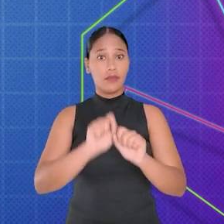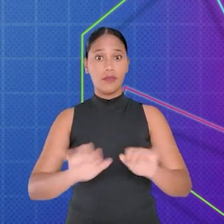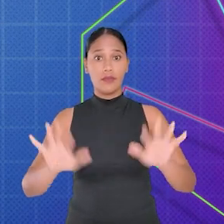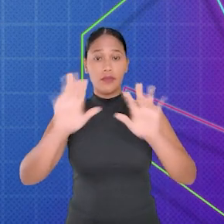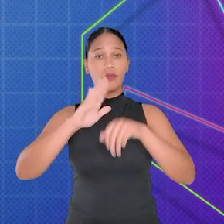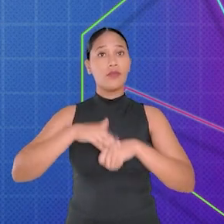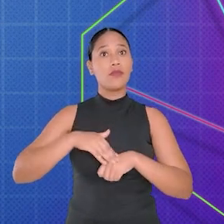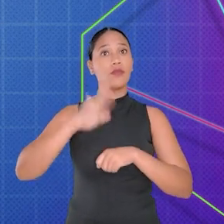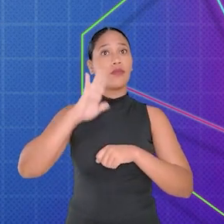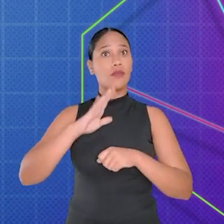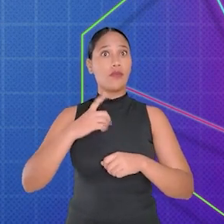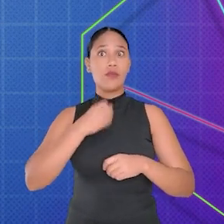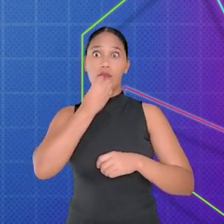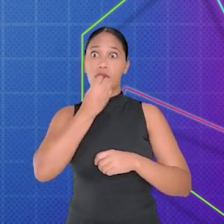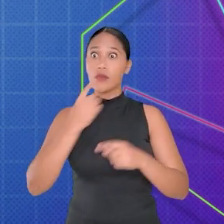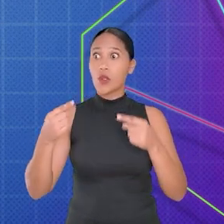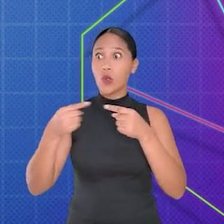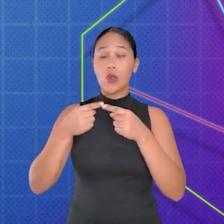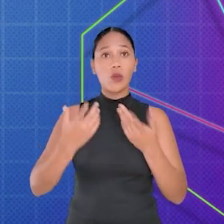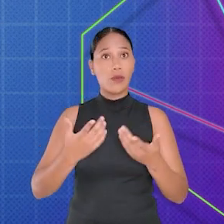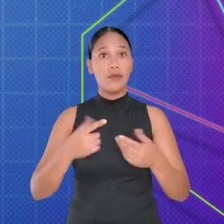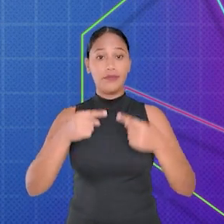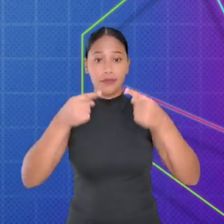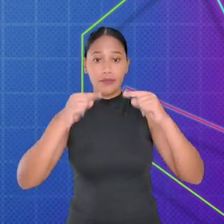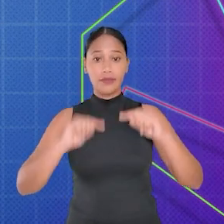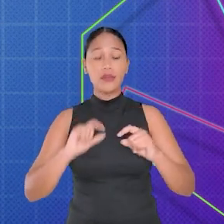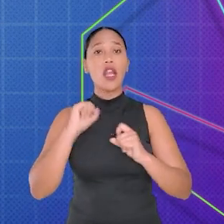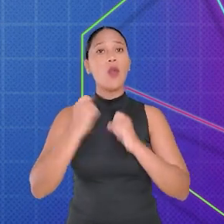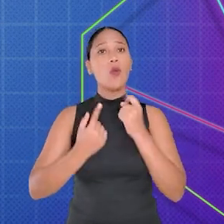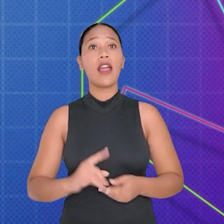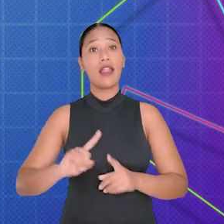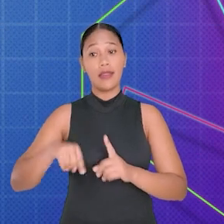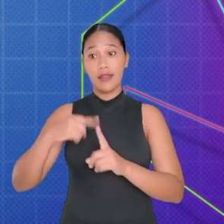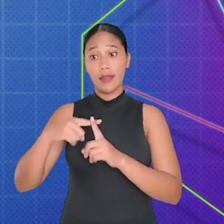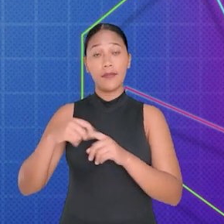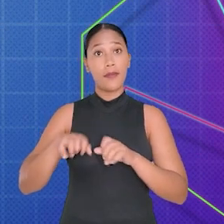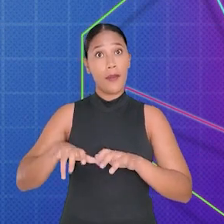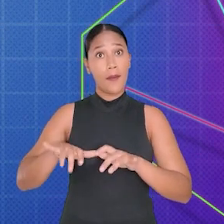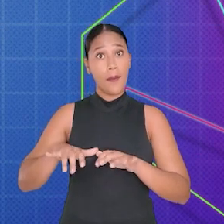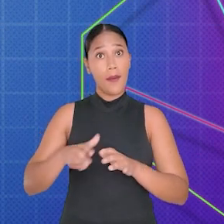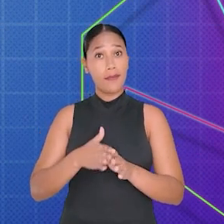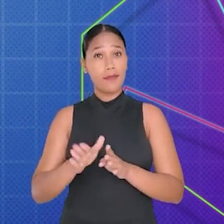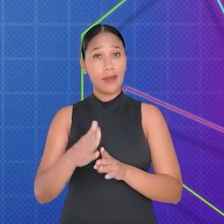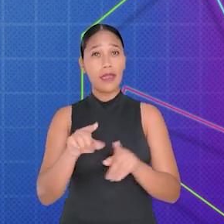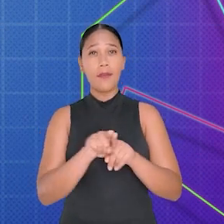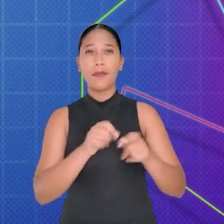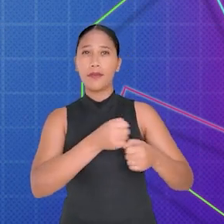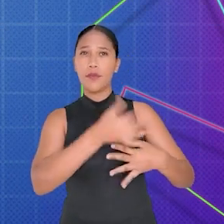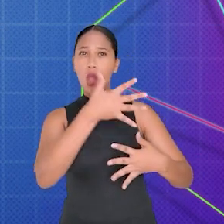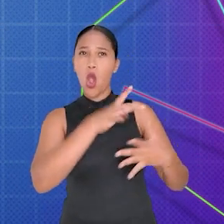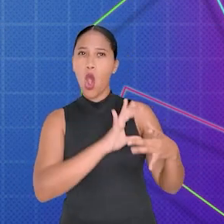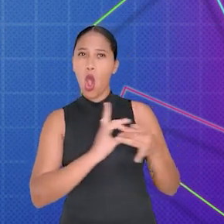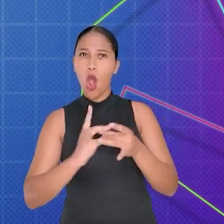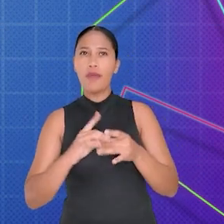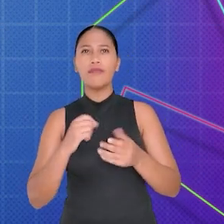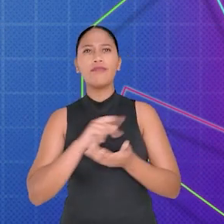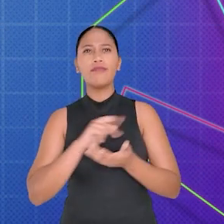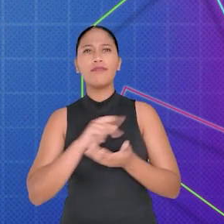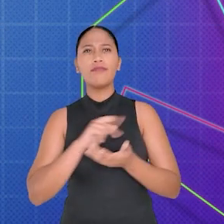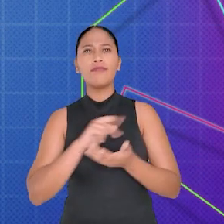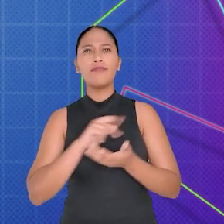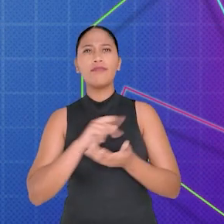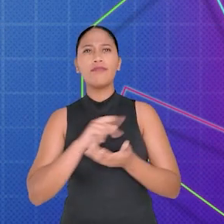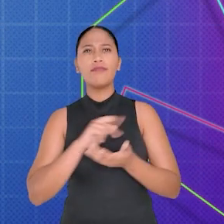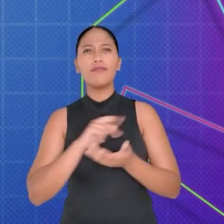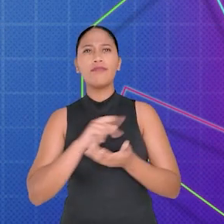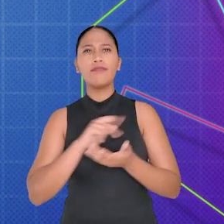a interface do Blender ainda mais eficiente e intuitiva. Abaixo estão algumas dicas e truques para explorar esses recursos. Guia de teclas.